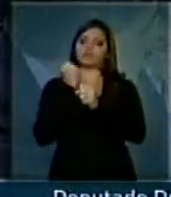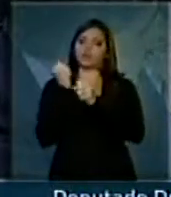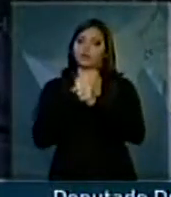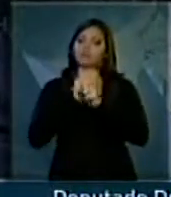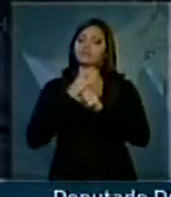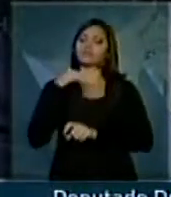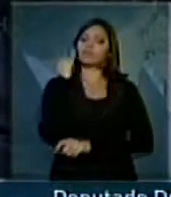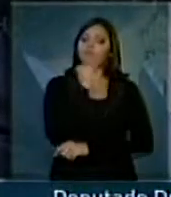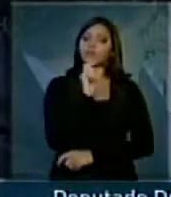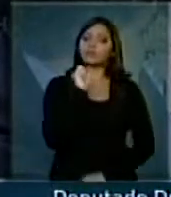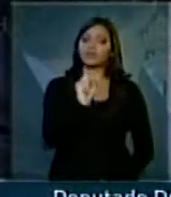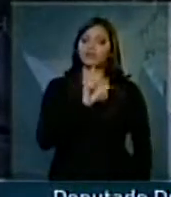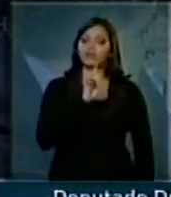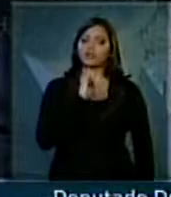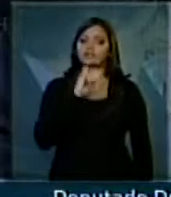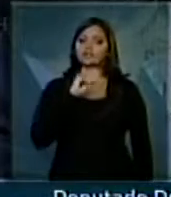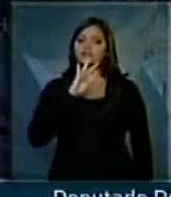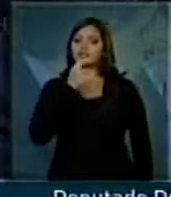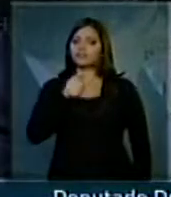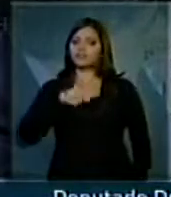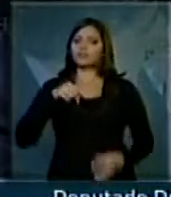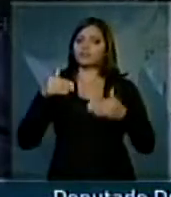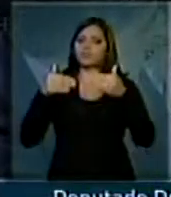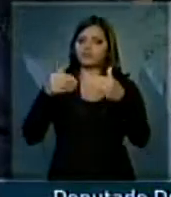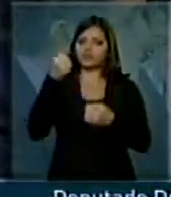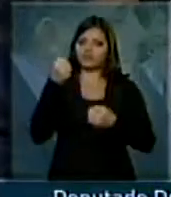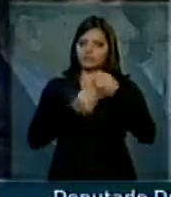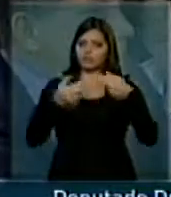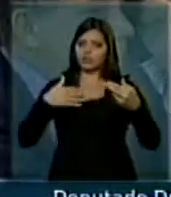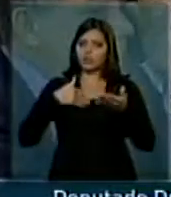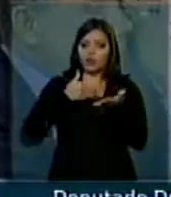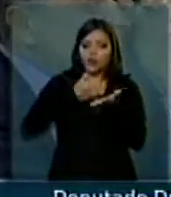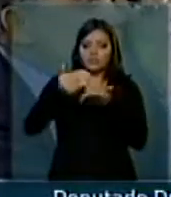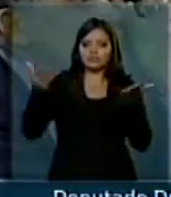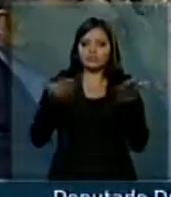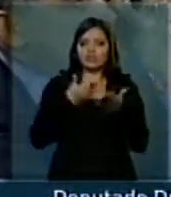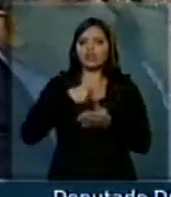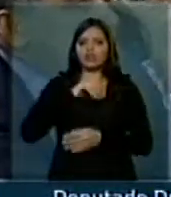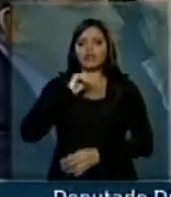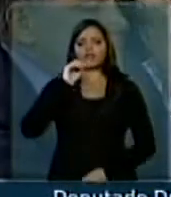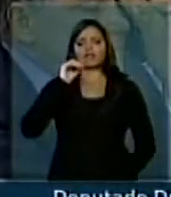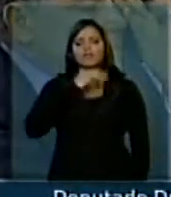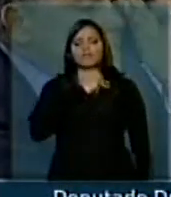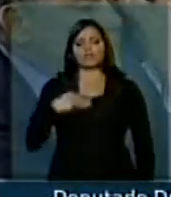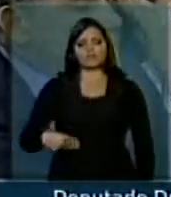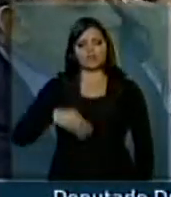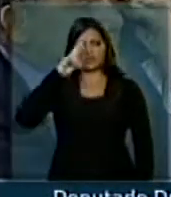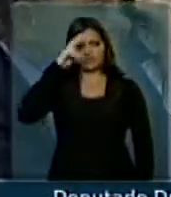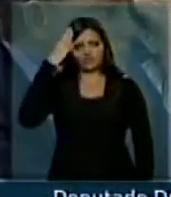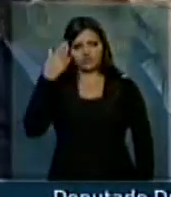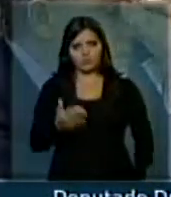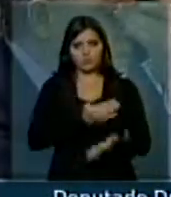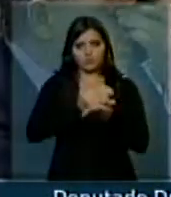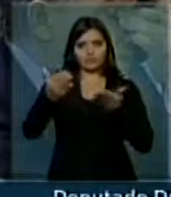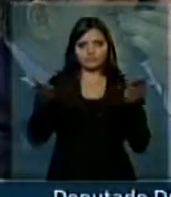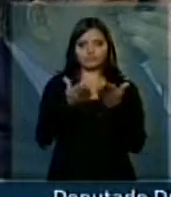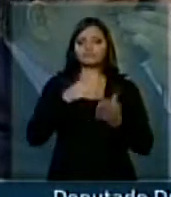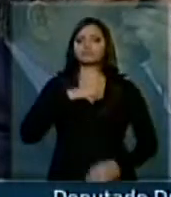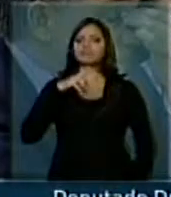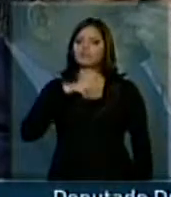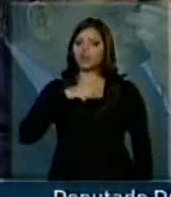as licitações no Ministério dos Transportes, a partir de agora, sob seu comando, serão baseadas em